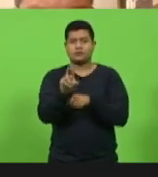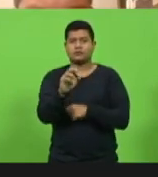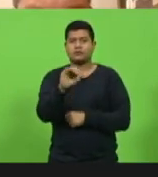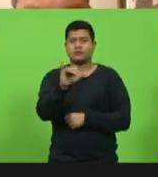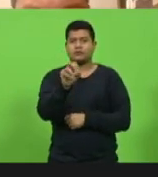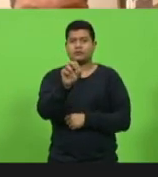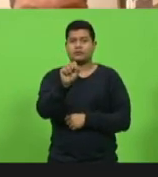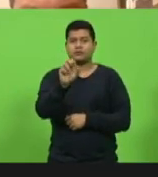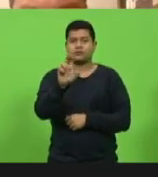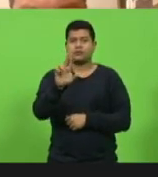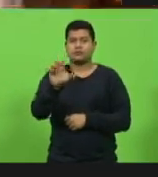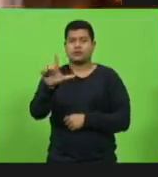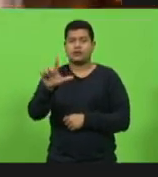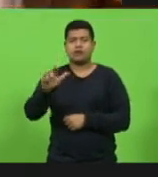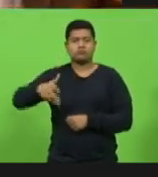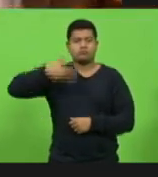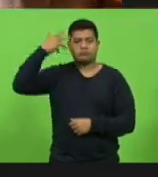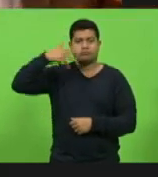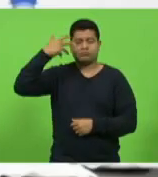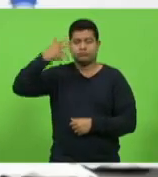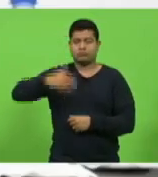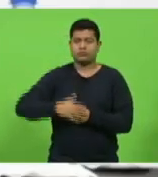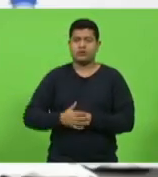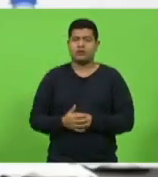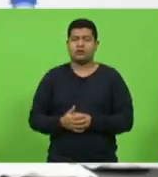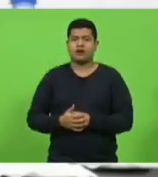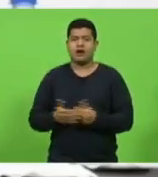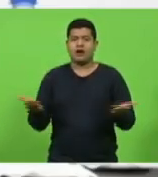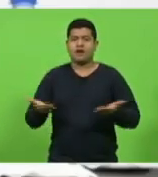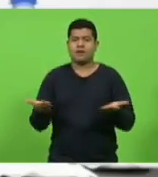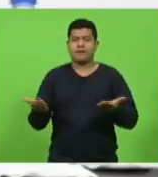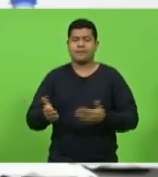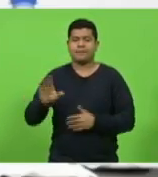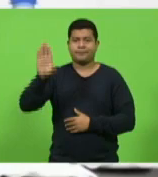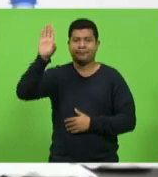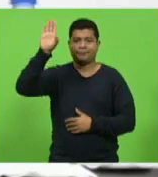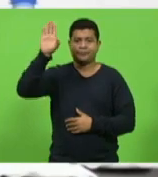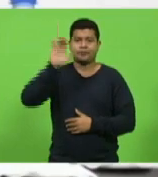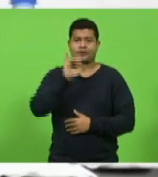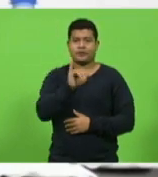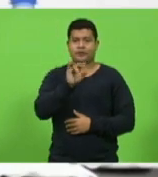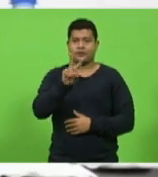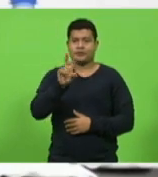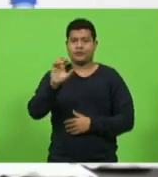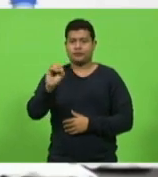manifestação e contribuição ao debate. Tem a palavra o doutor Ivo Borchardt,